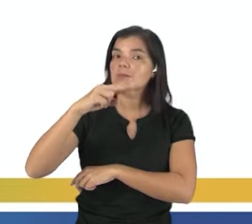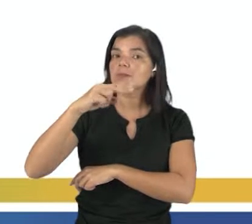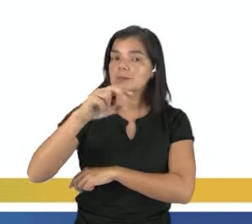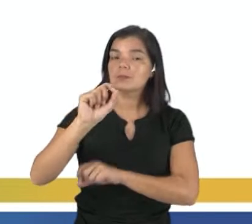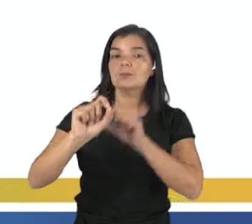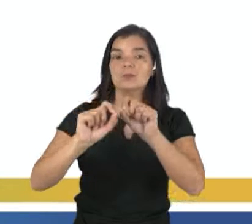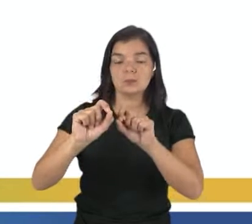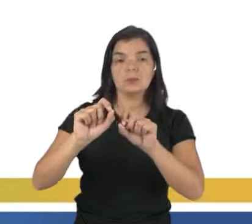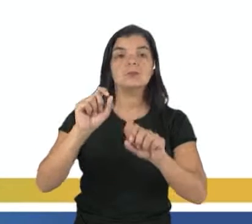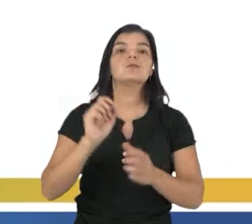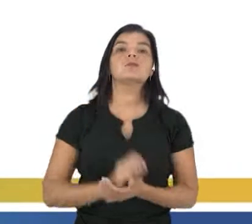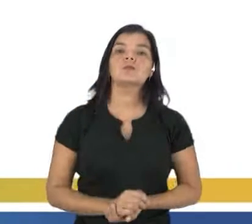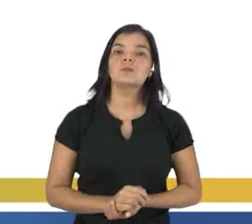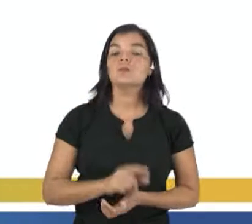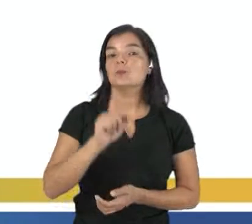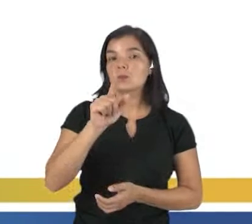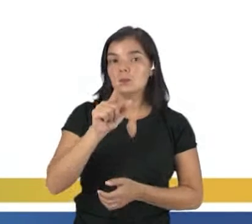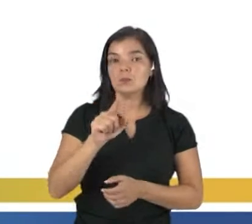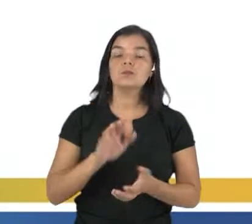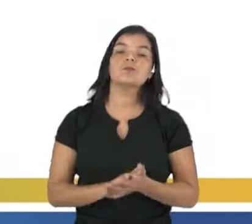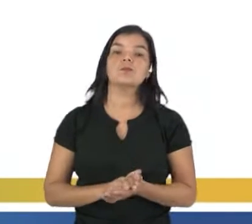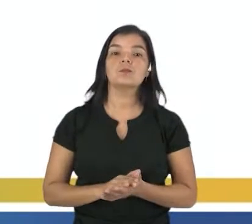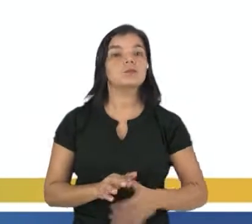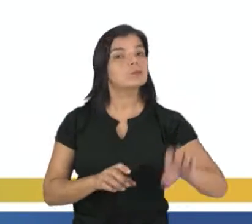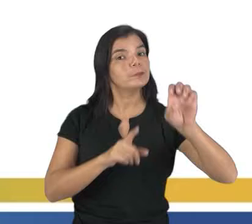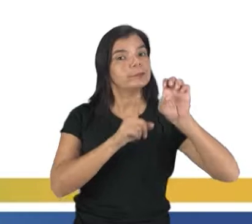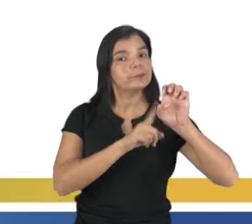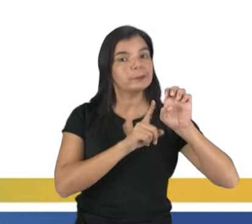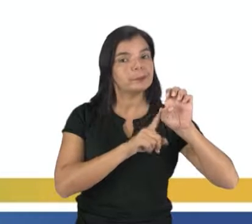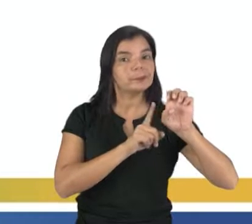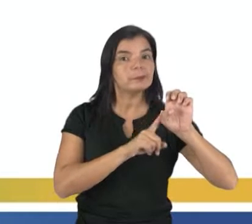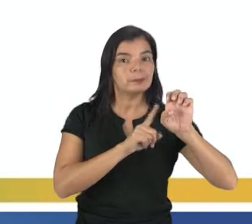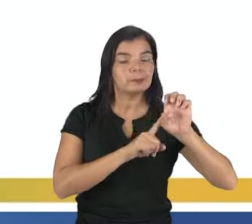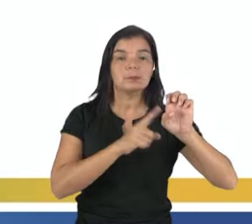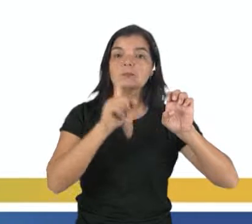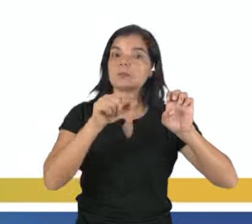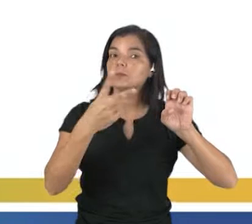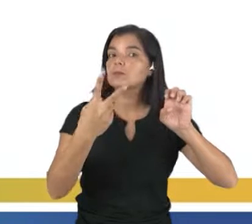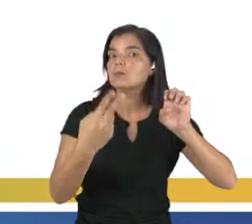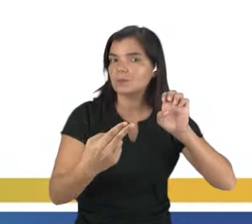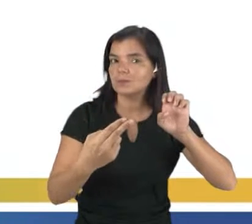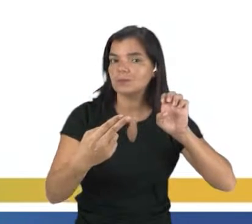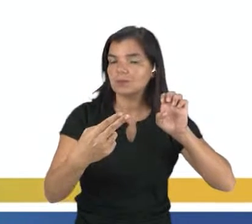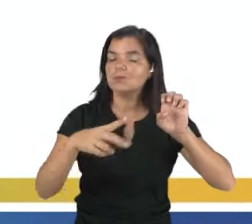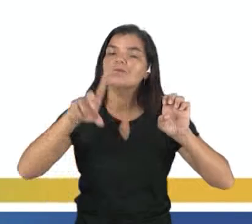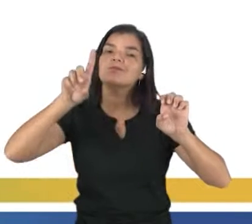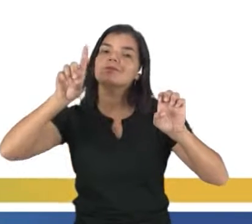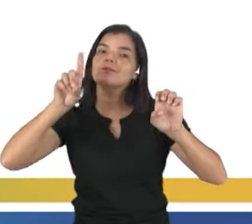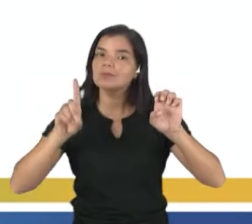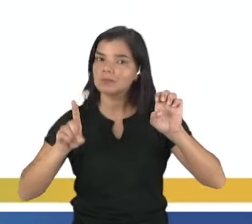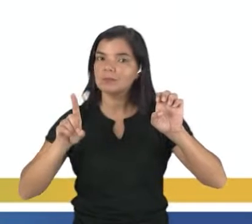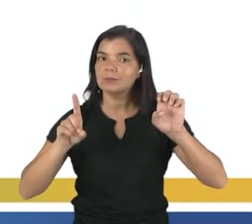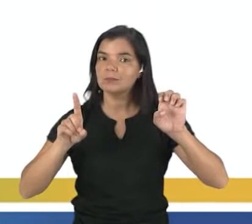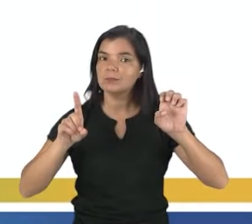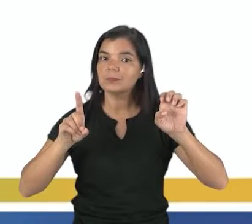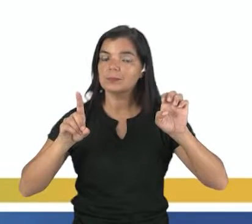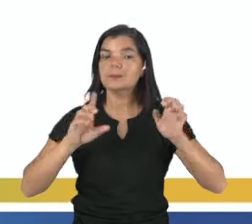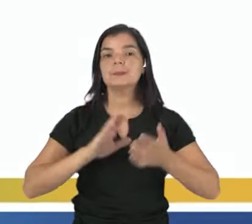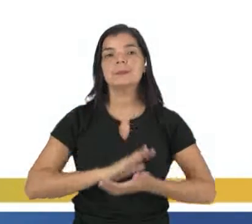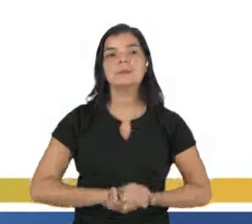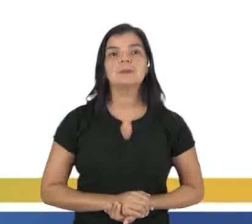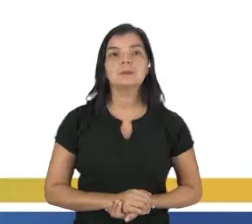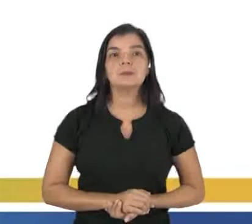igualdade fala para mim que o que está do lado esquerdo a ela é igual ao que está do lado direito